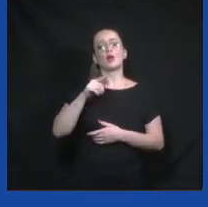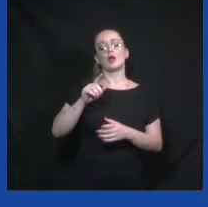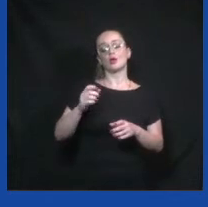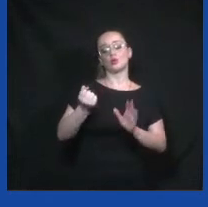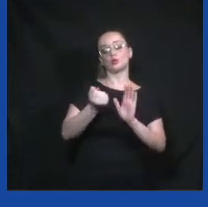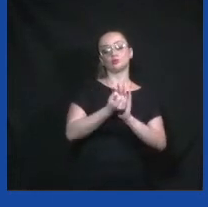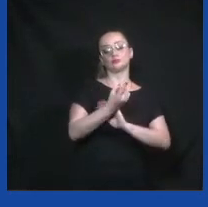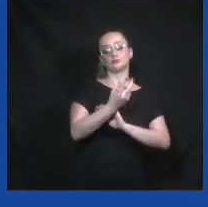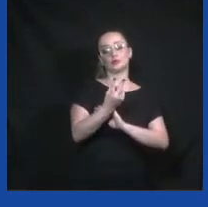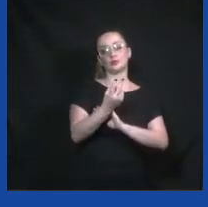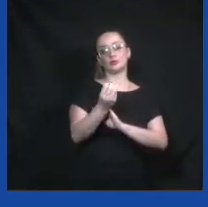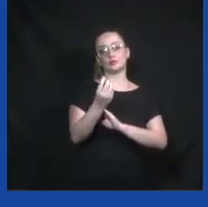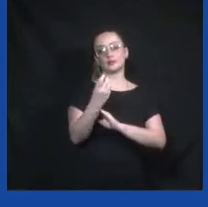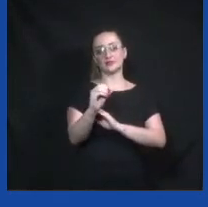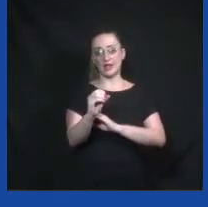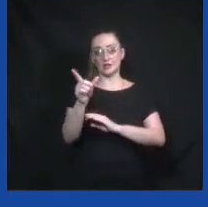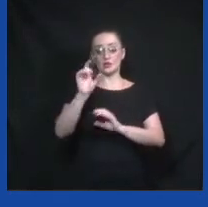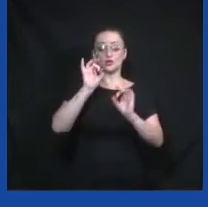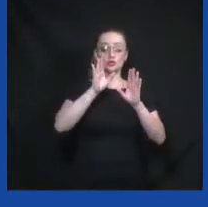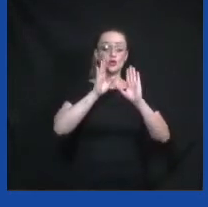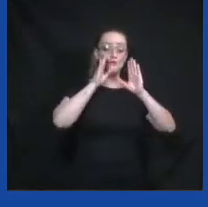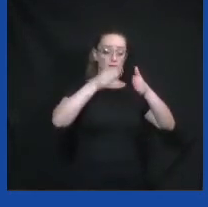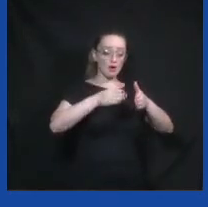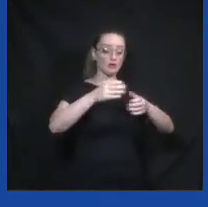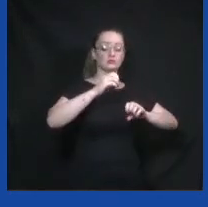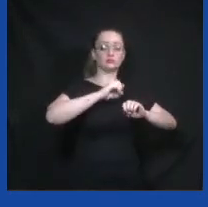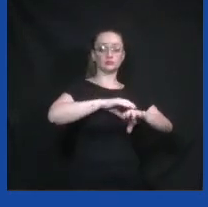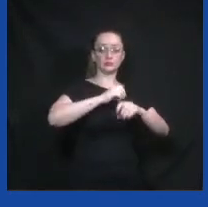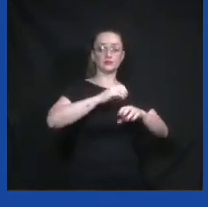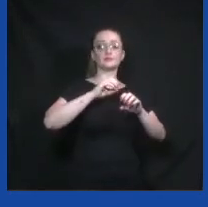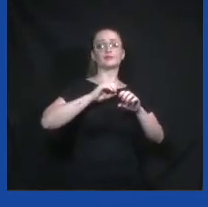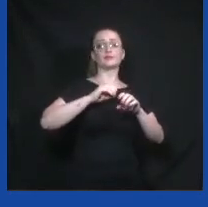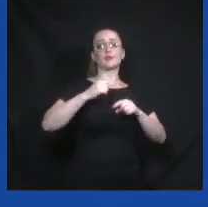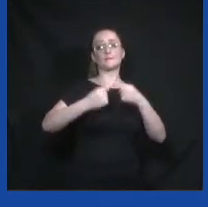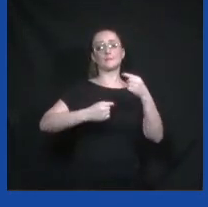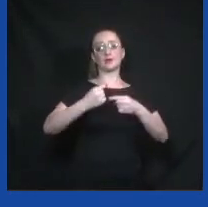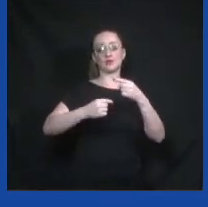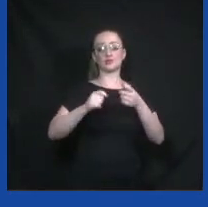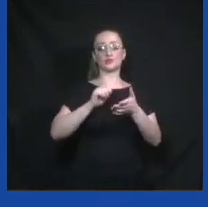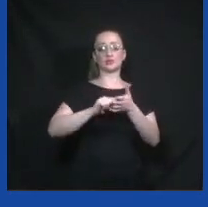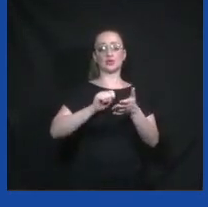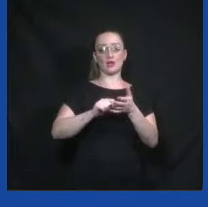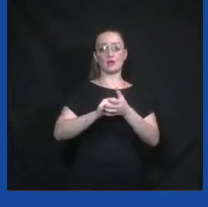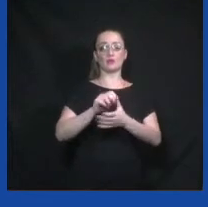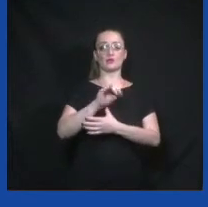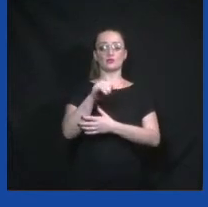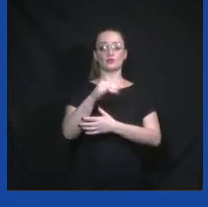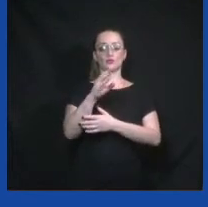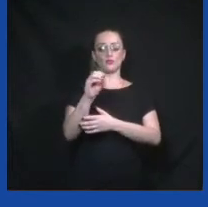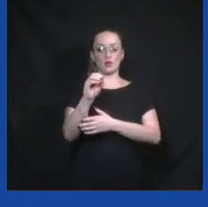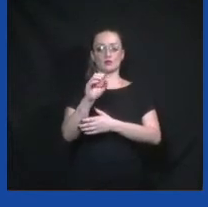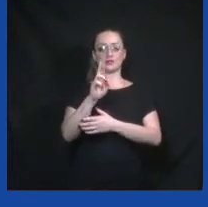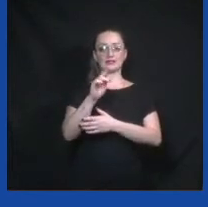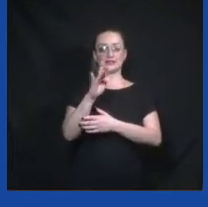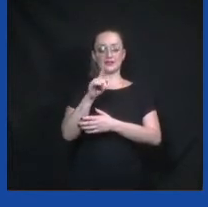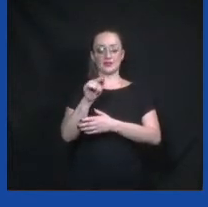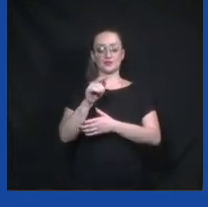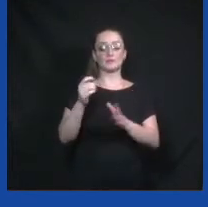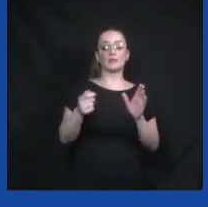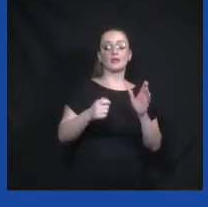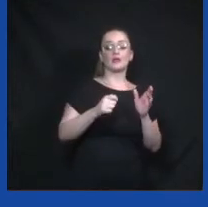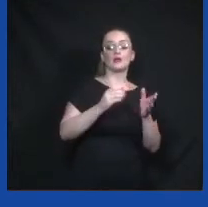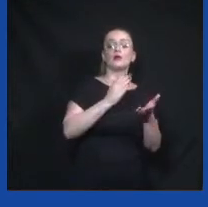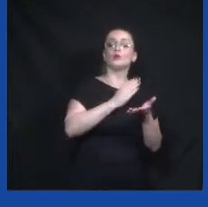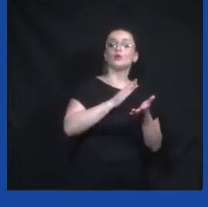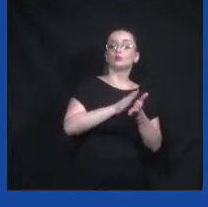só sobre educação política. O texto do João Francisco Rezende é ótimo sobre isso. E numa edição de 2016, da